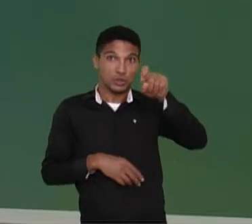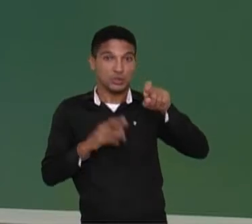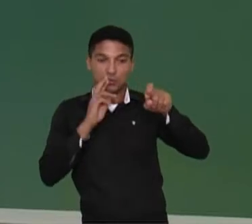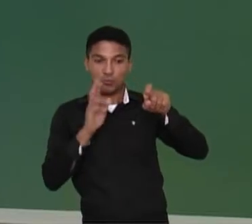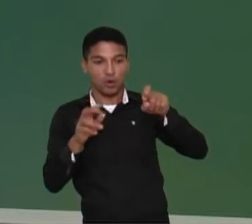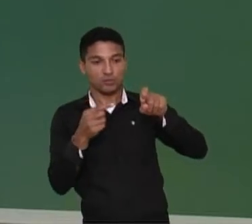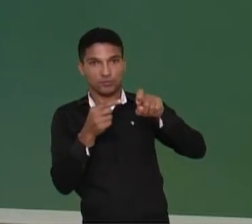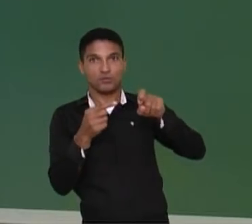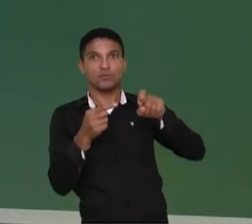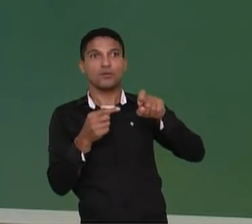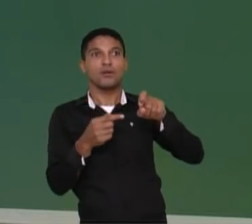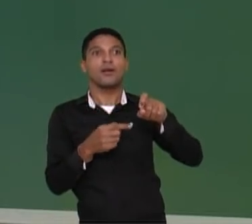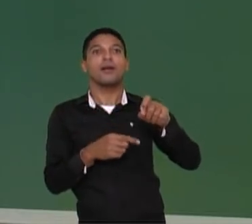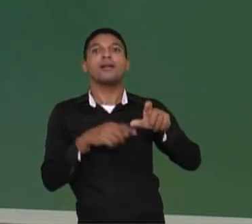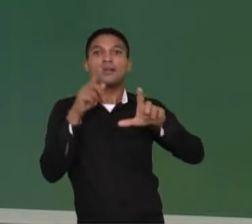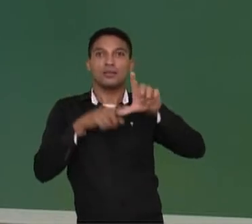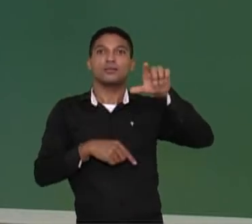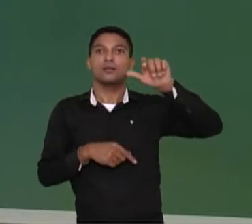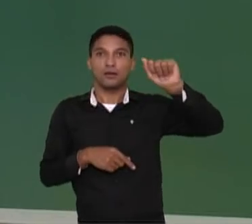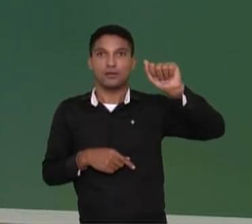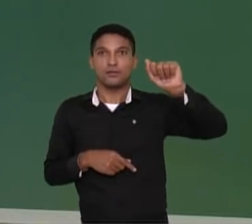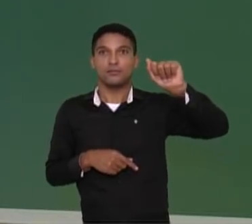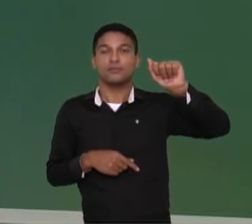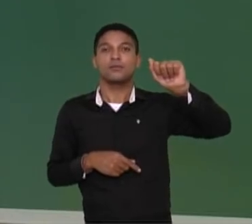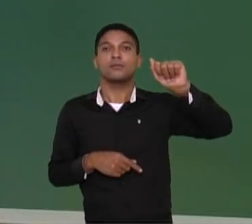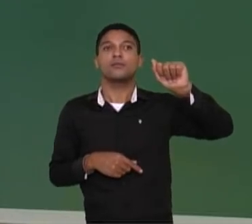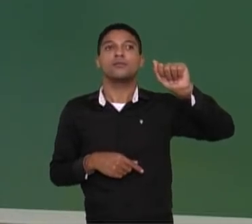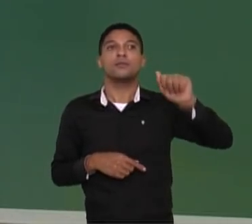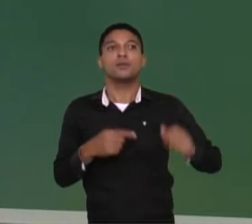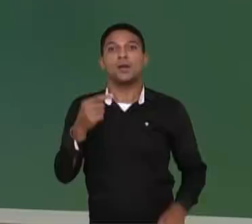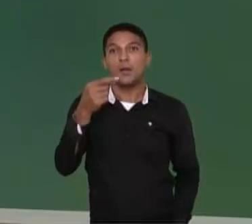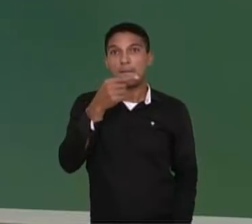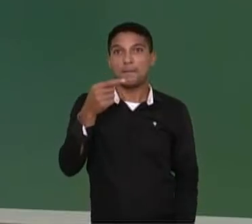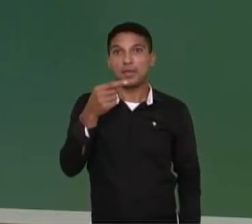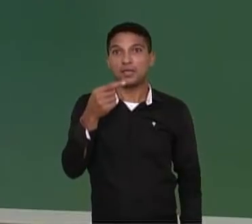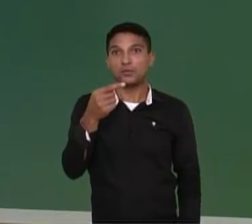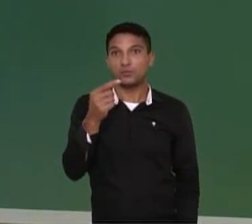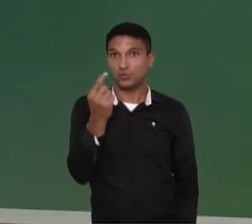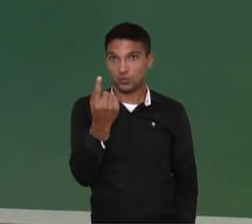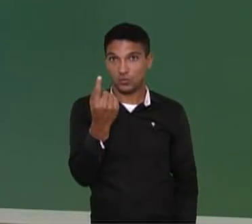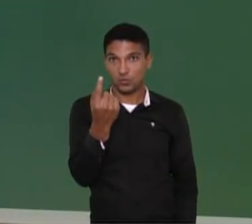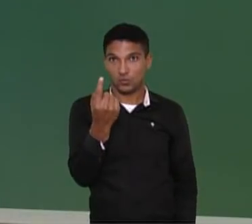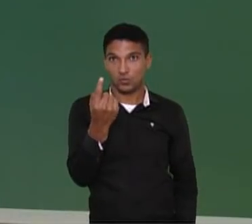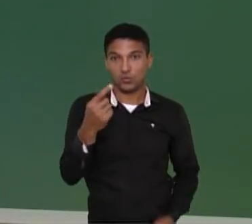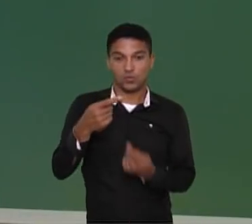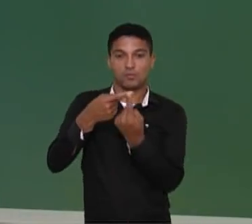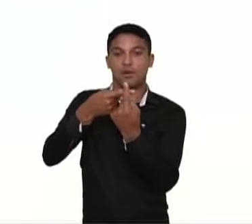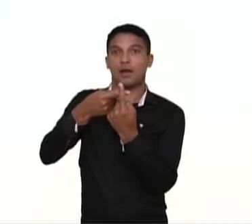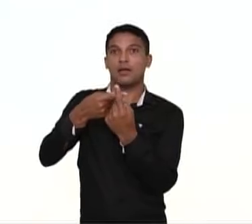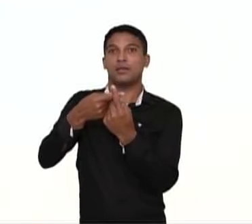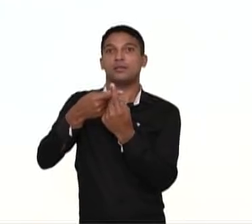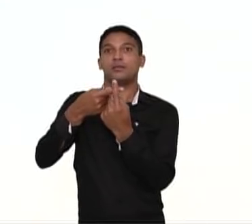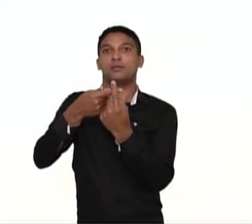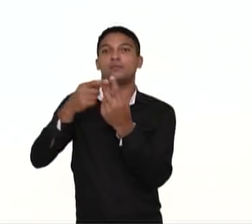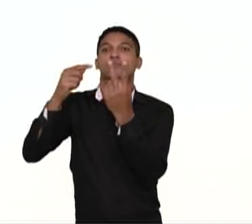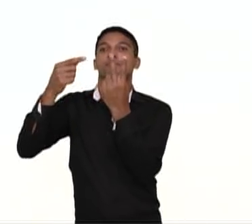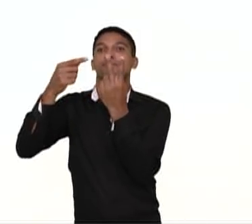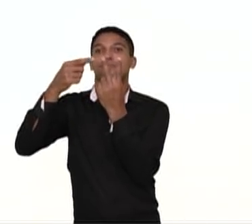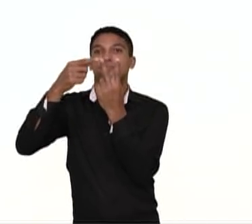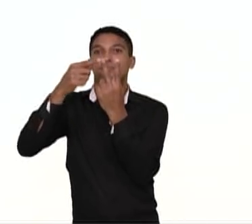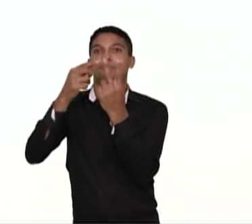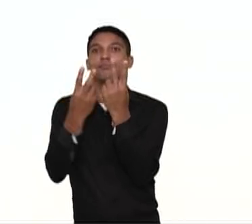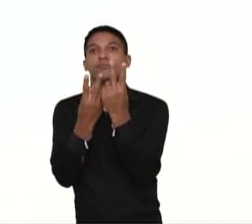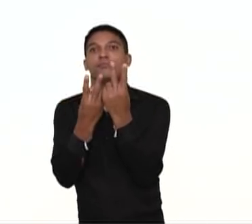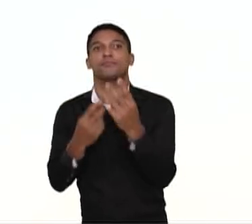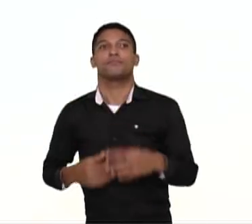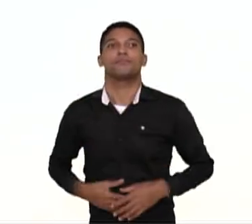mais raiz de 2. Ok? Exercício 4. A sombra de um poste vertical,